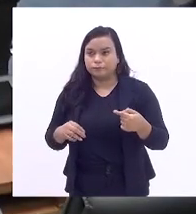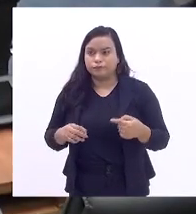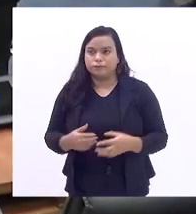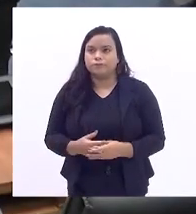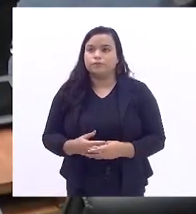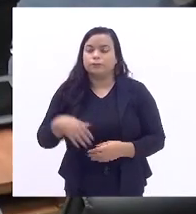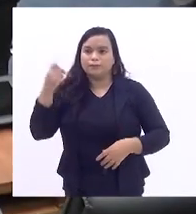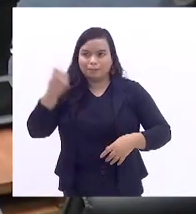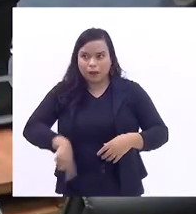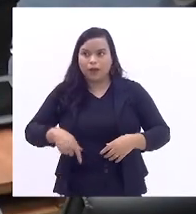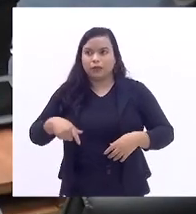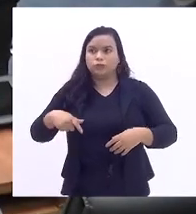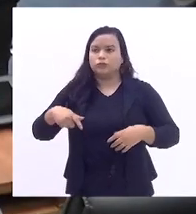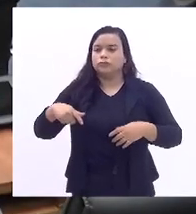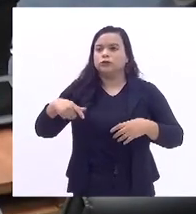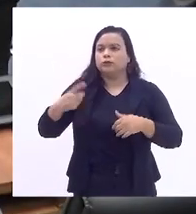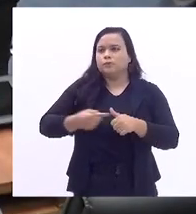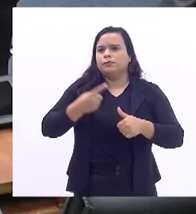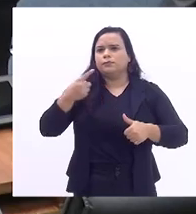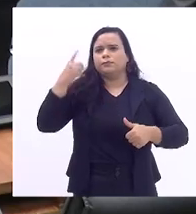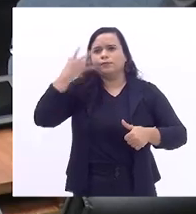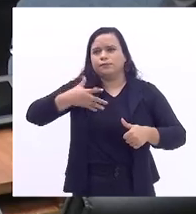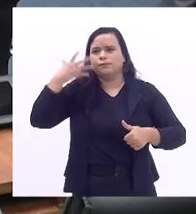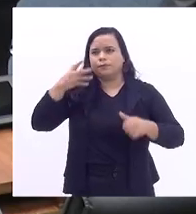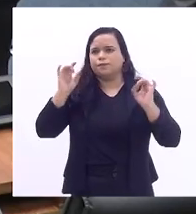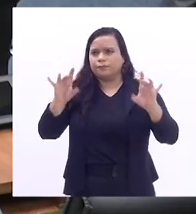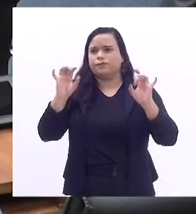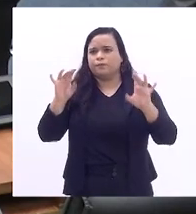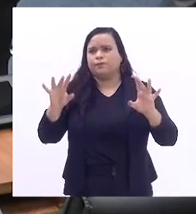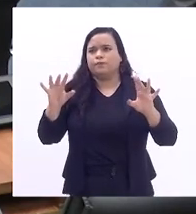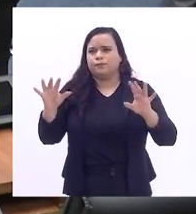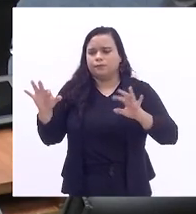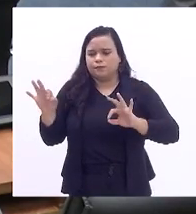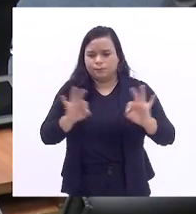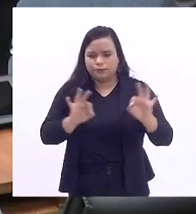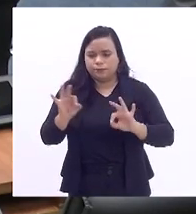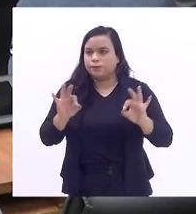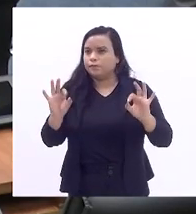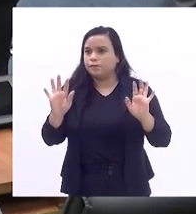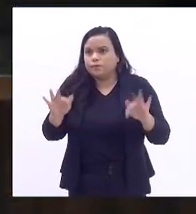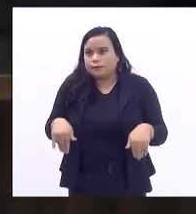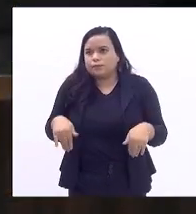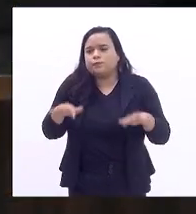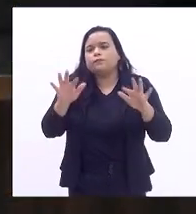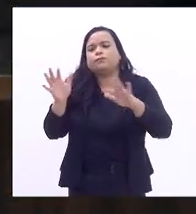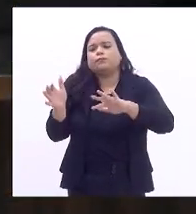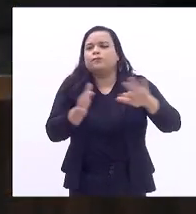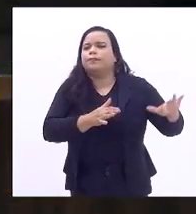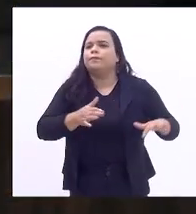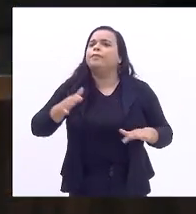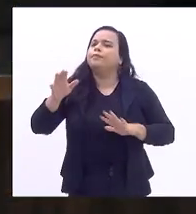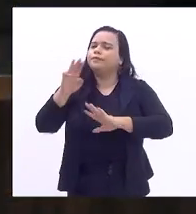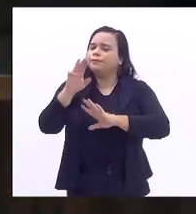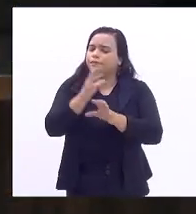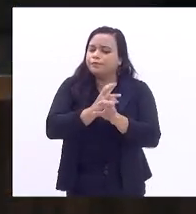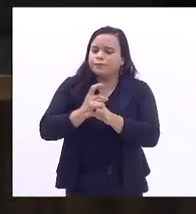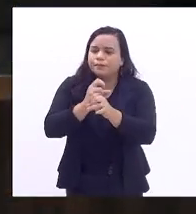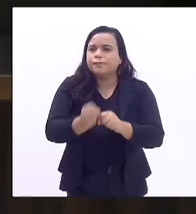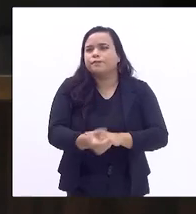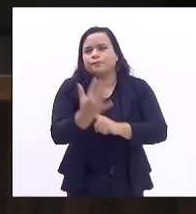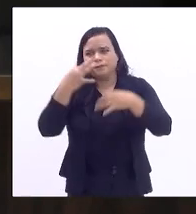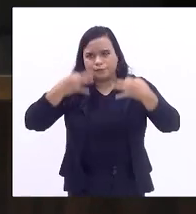e nada mais havendo a tratar na primeira seção são de nada mesmo está encerrada havendo número legal sobre a proteção de Deus